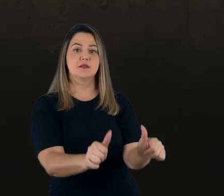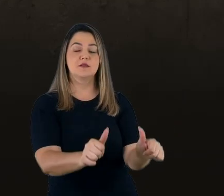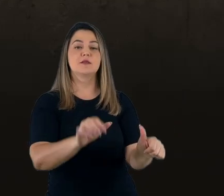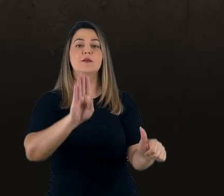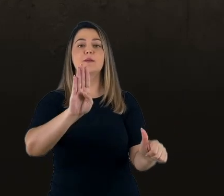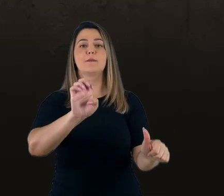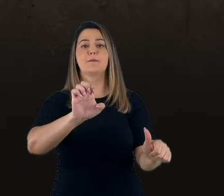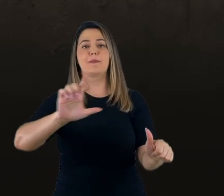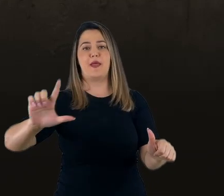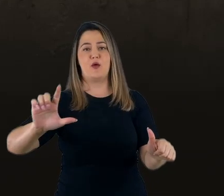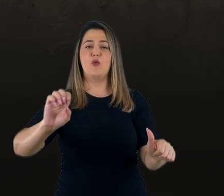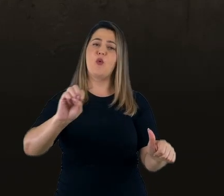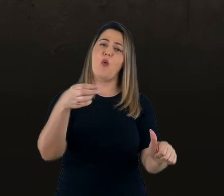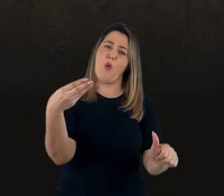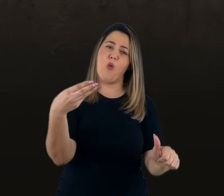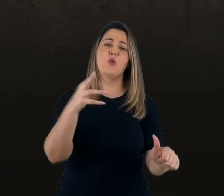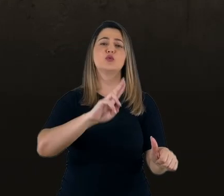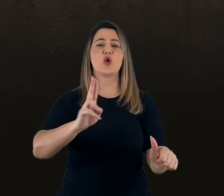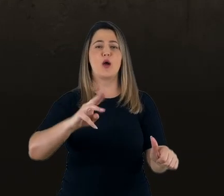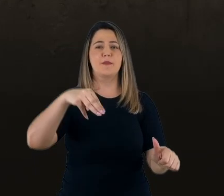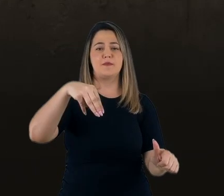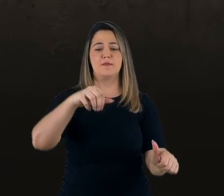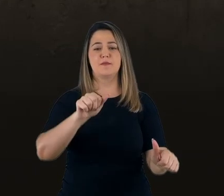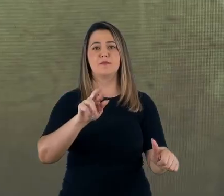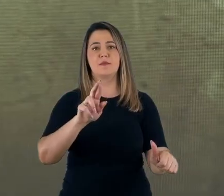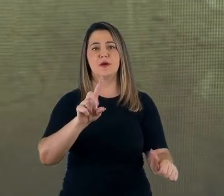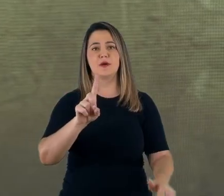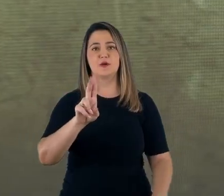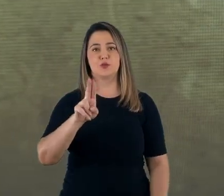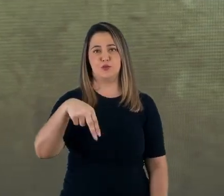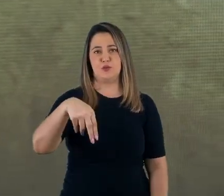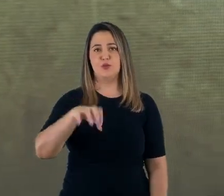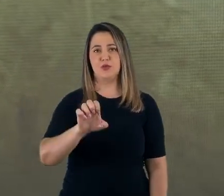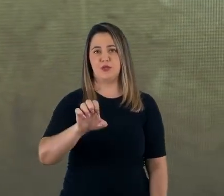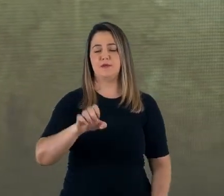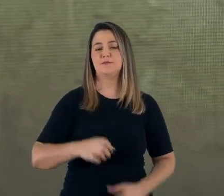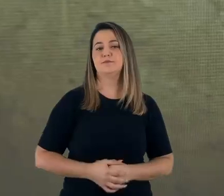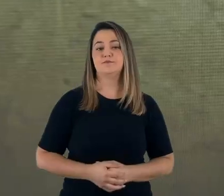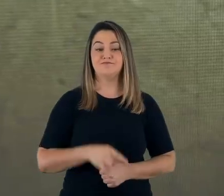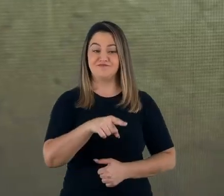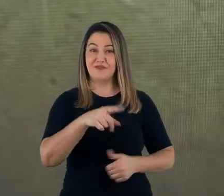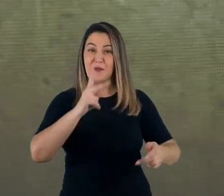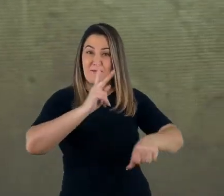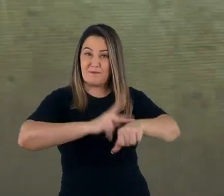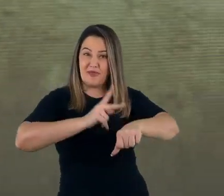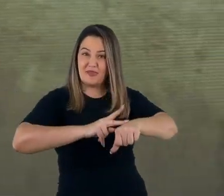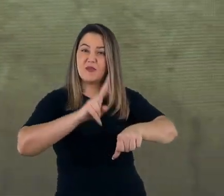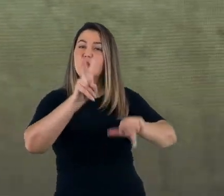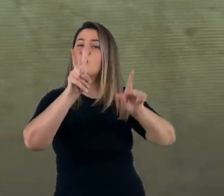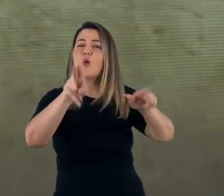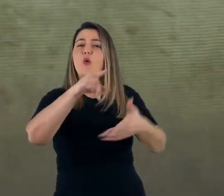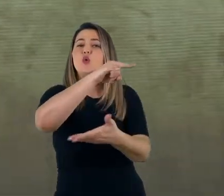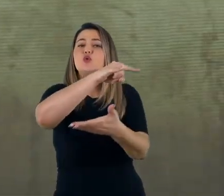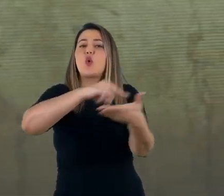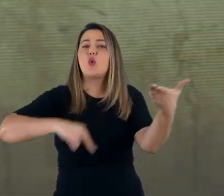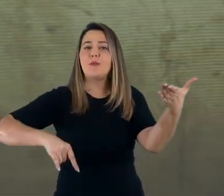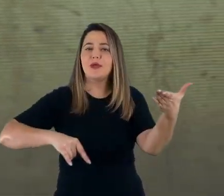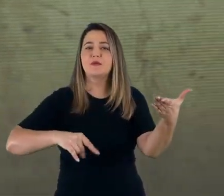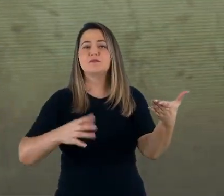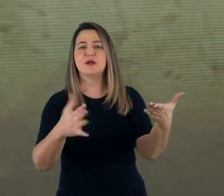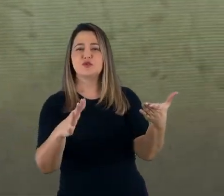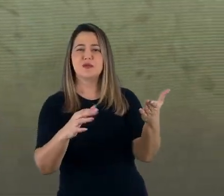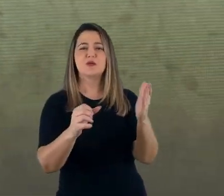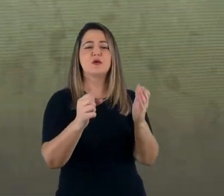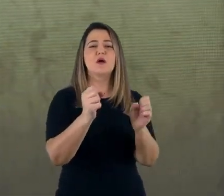ou profecia do deus Marduk. É um documento que é datado do ano 713